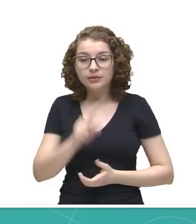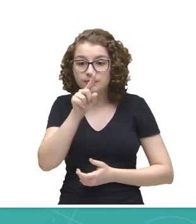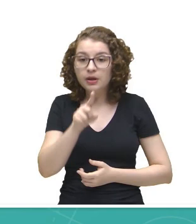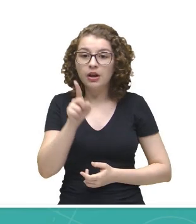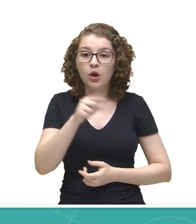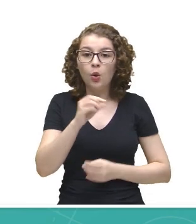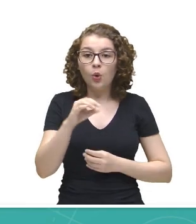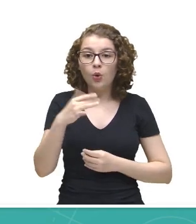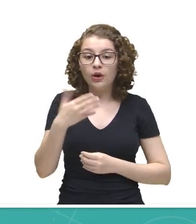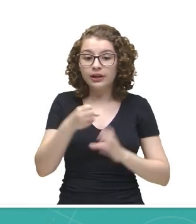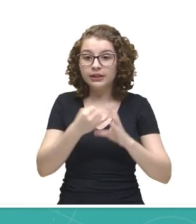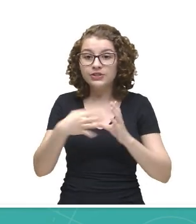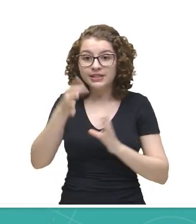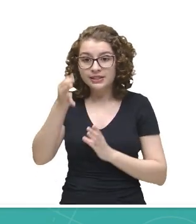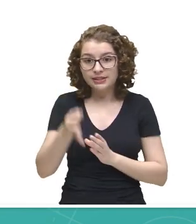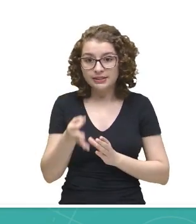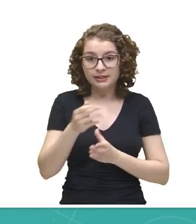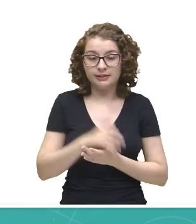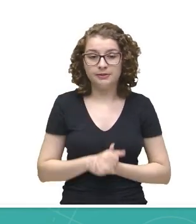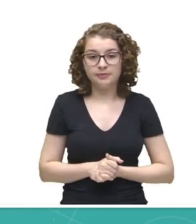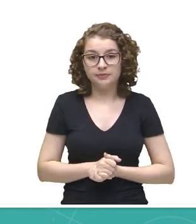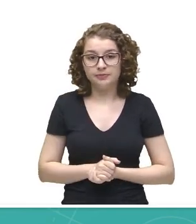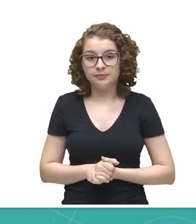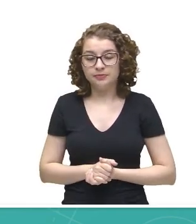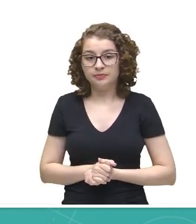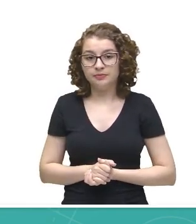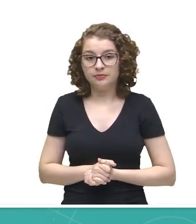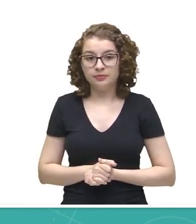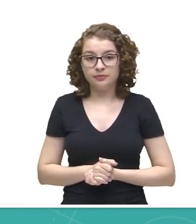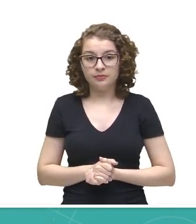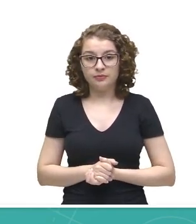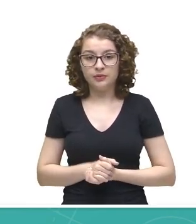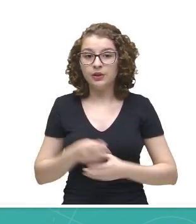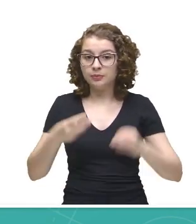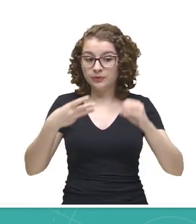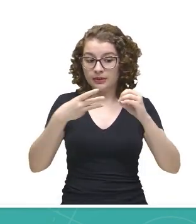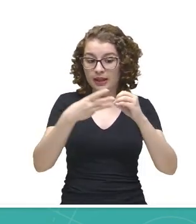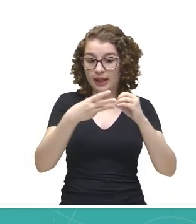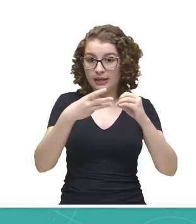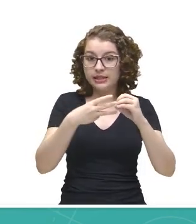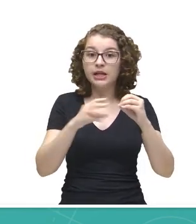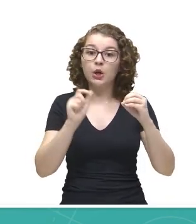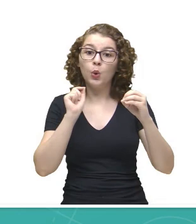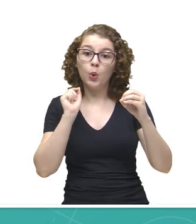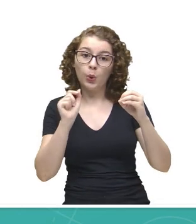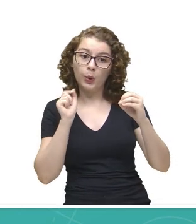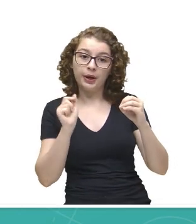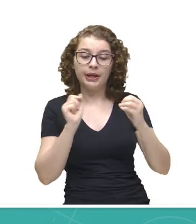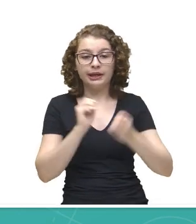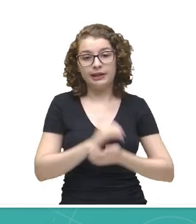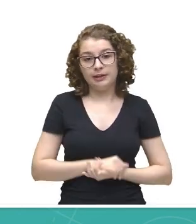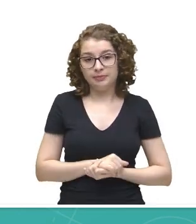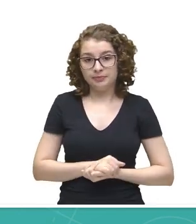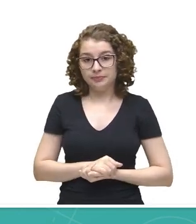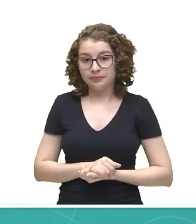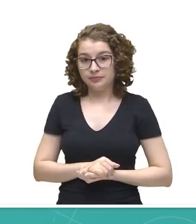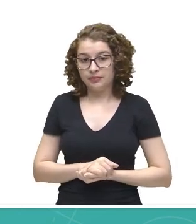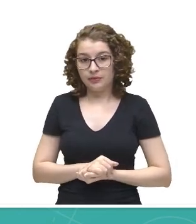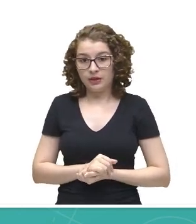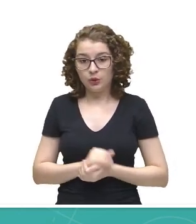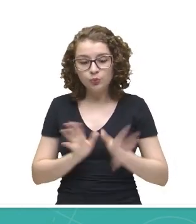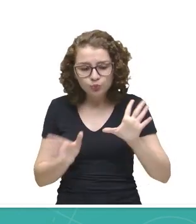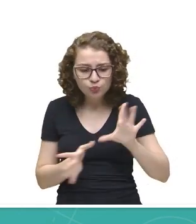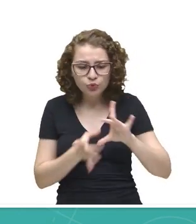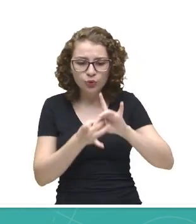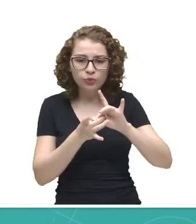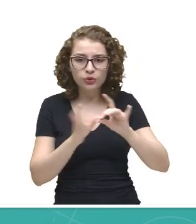de cada uma delas. Tá, então as células são as células que fazem parte do tecido conjuntivo. Elas são